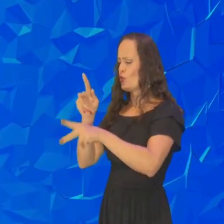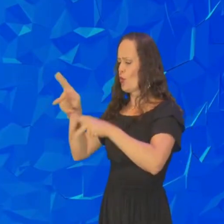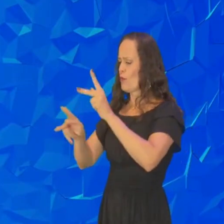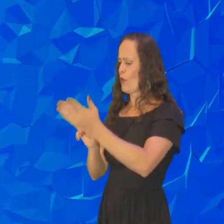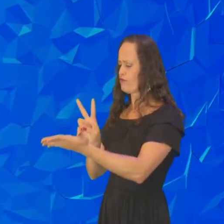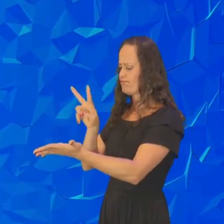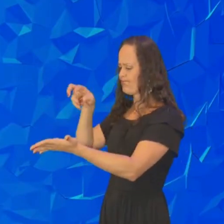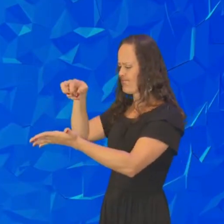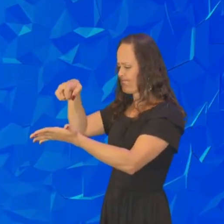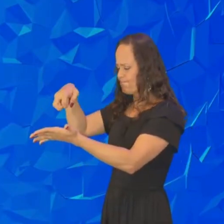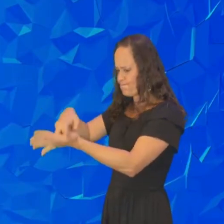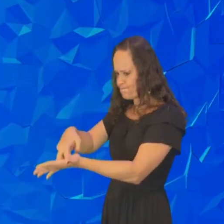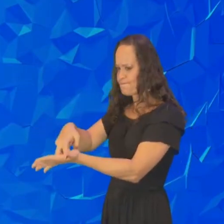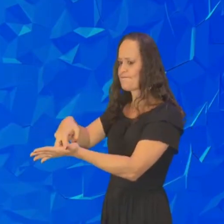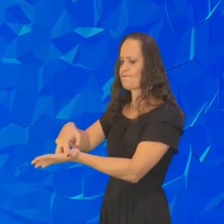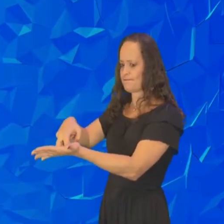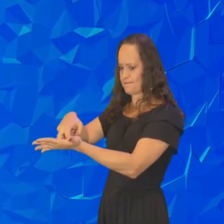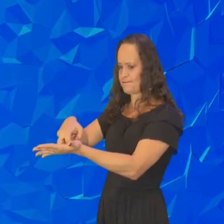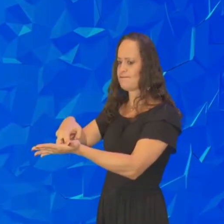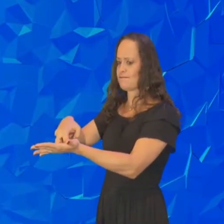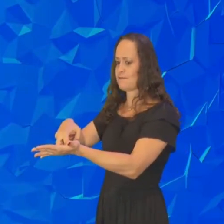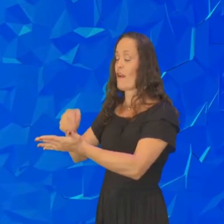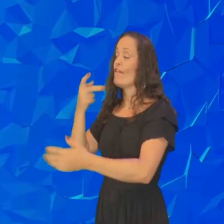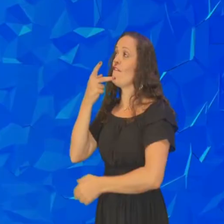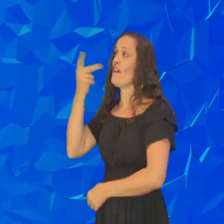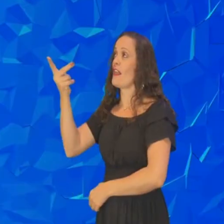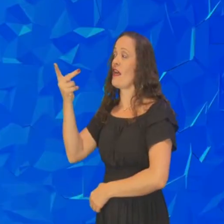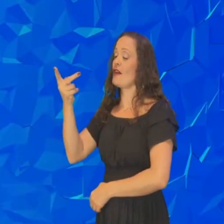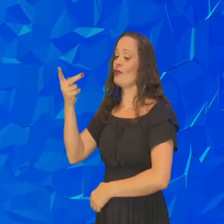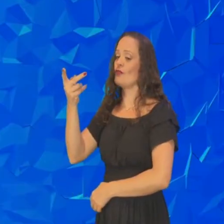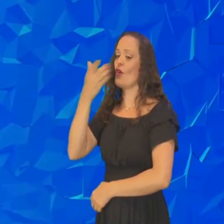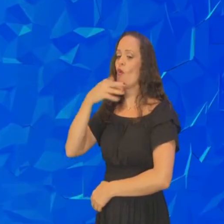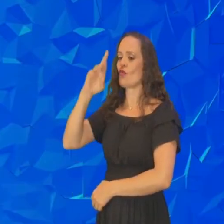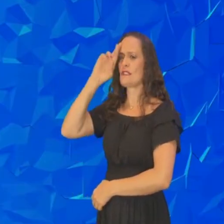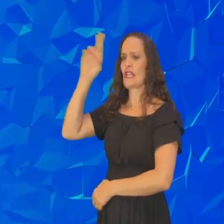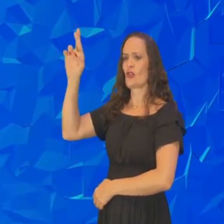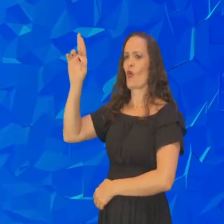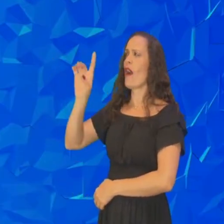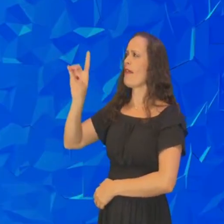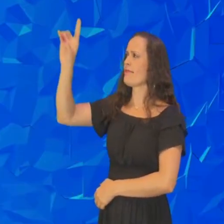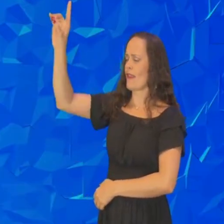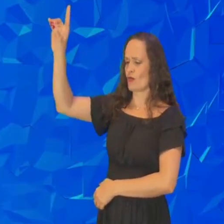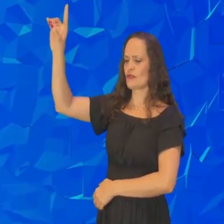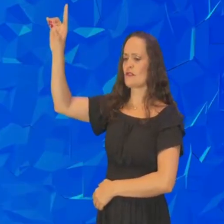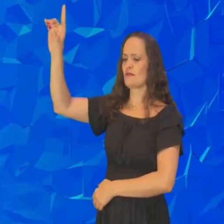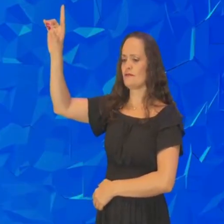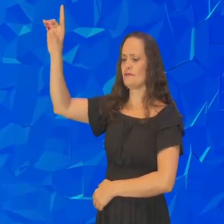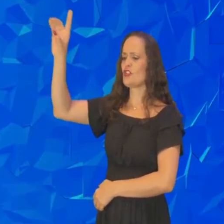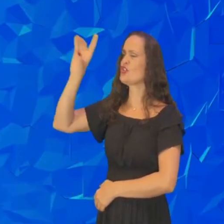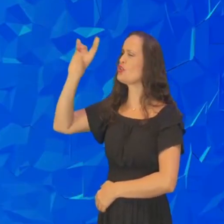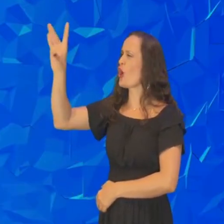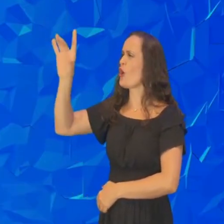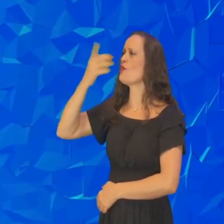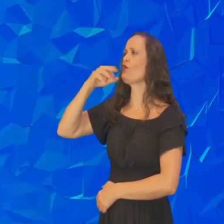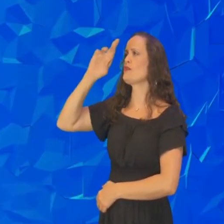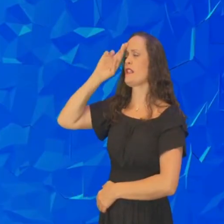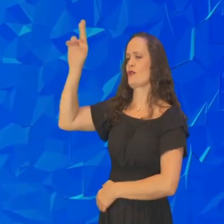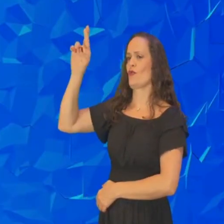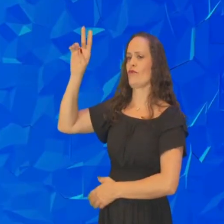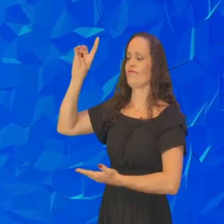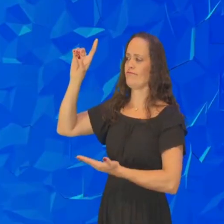o rosto em terra e disseram: O Senhor é Deus, só